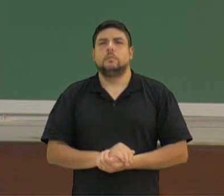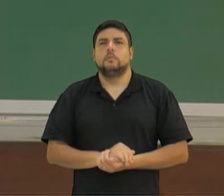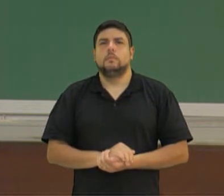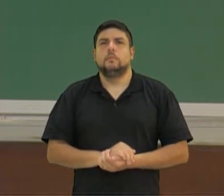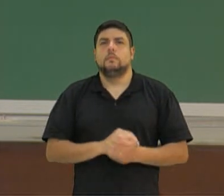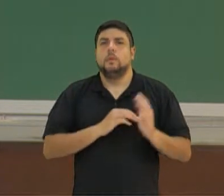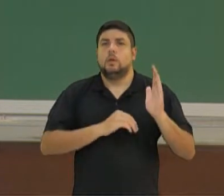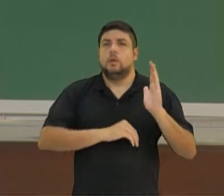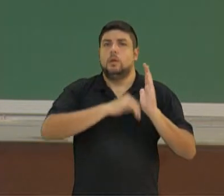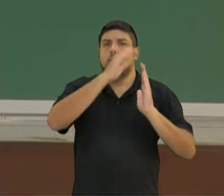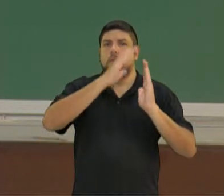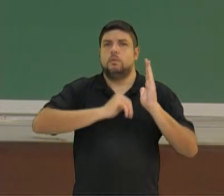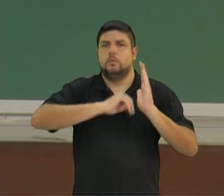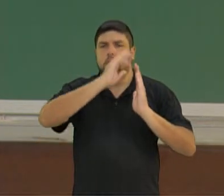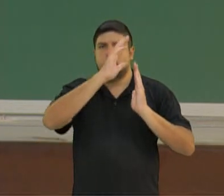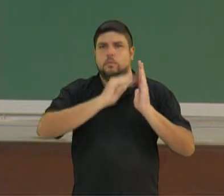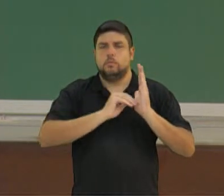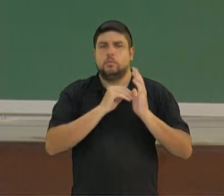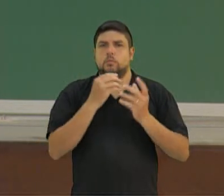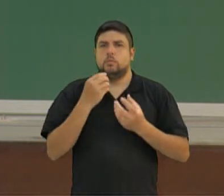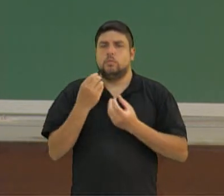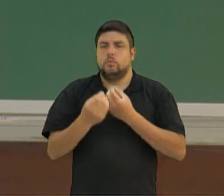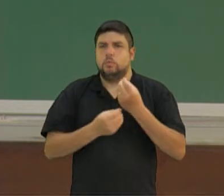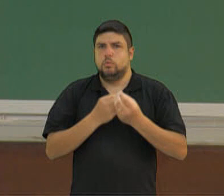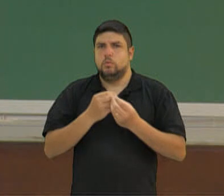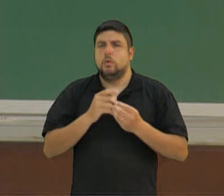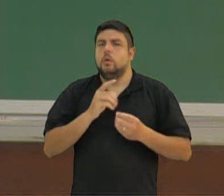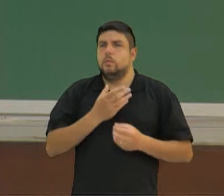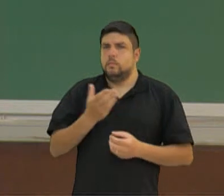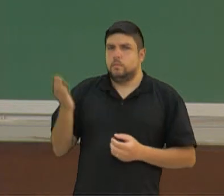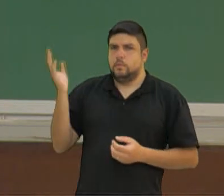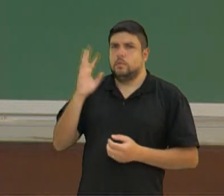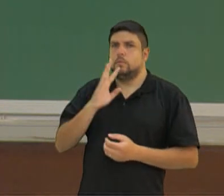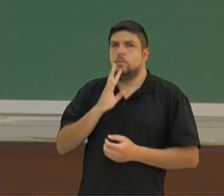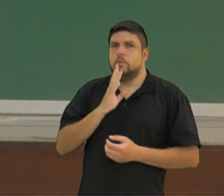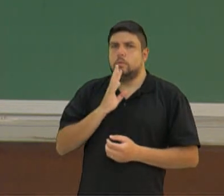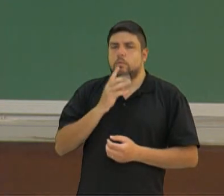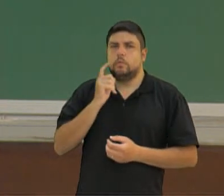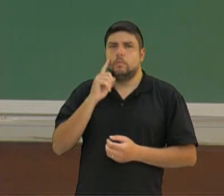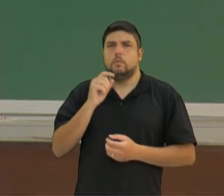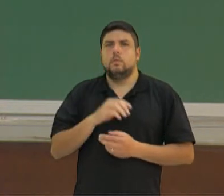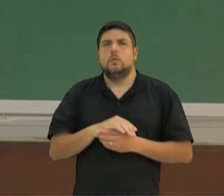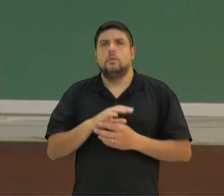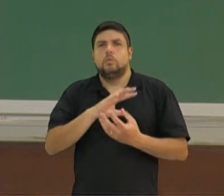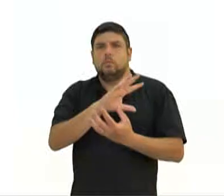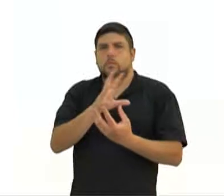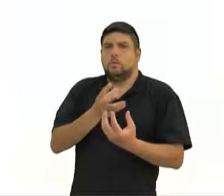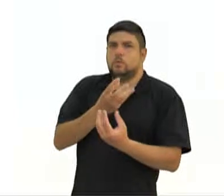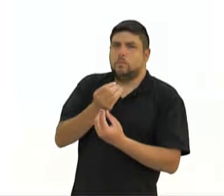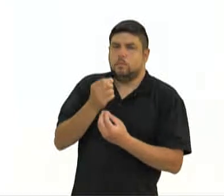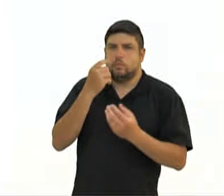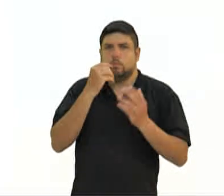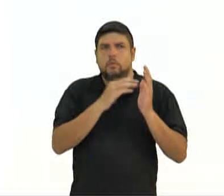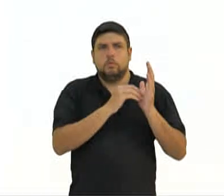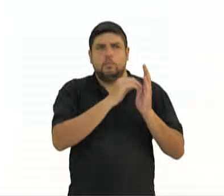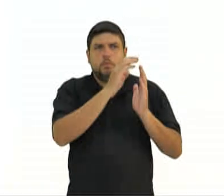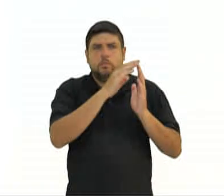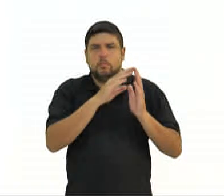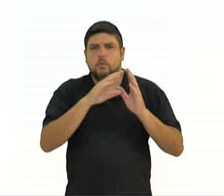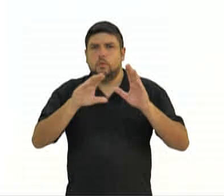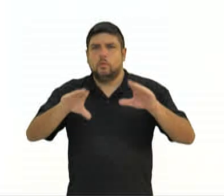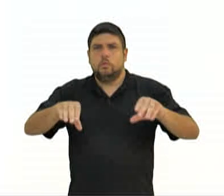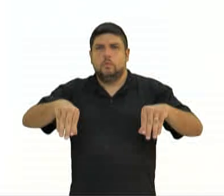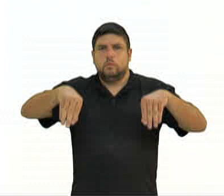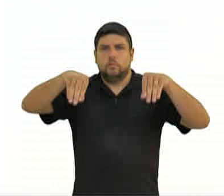a gente havia falado, que são conhecidas como obras artesanais, né, como esse manto fiado